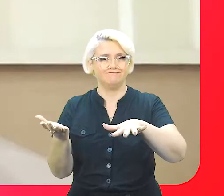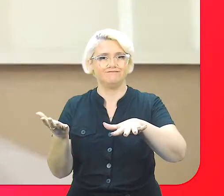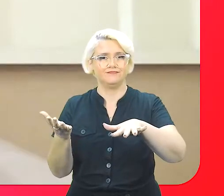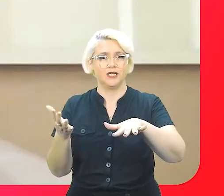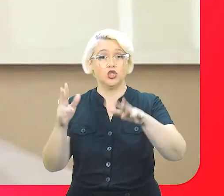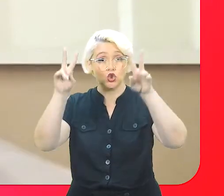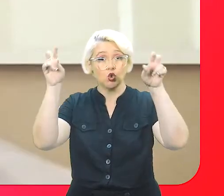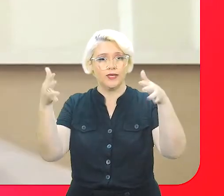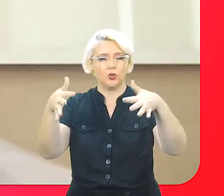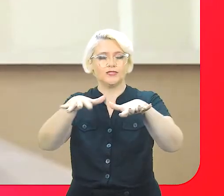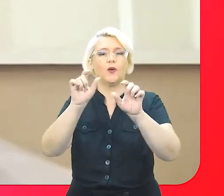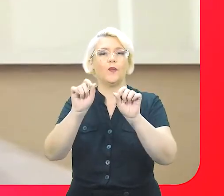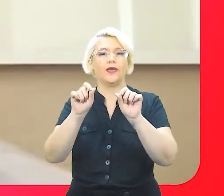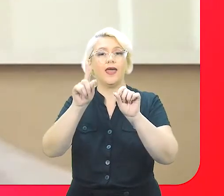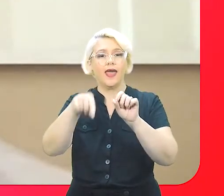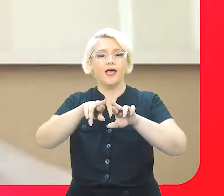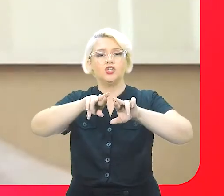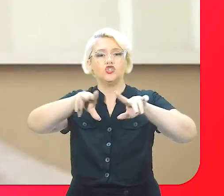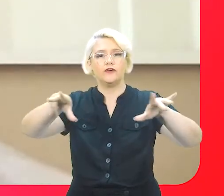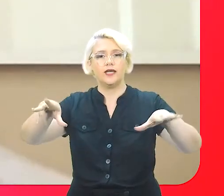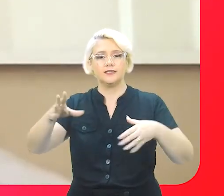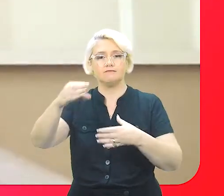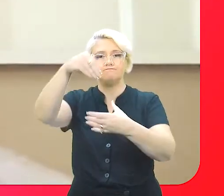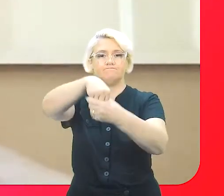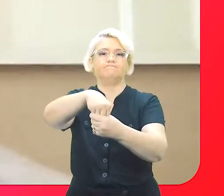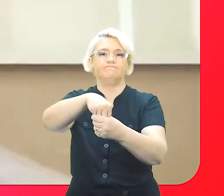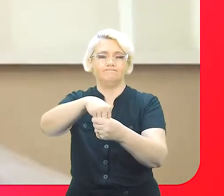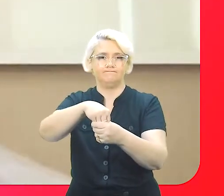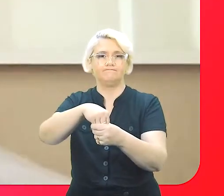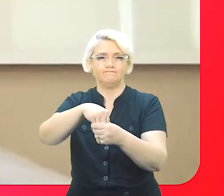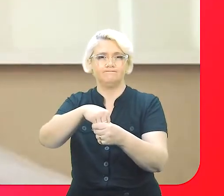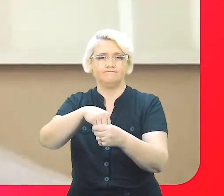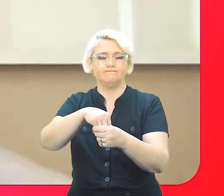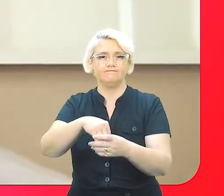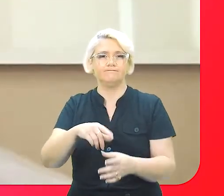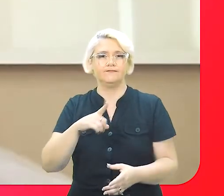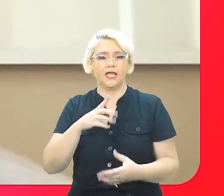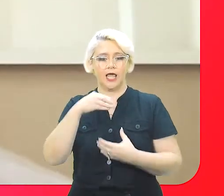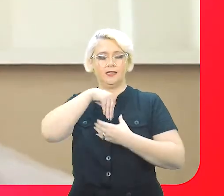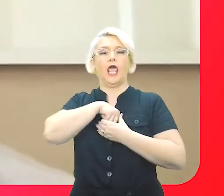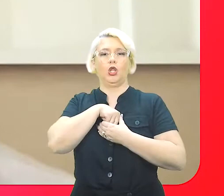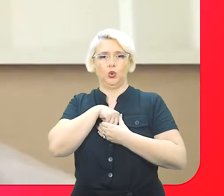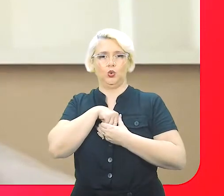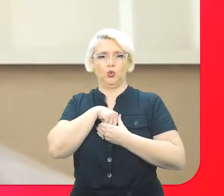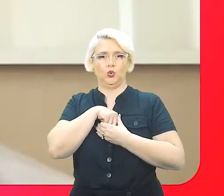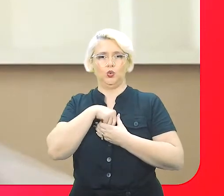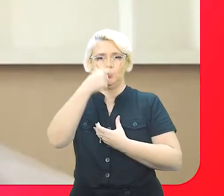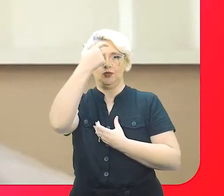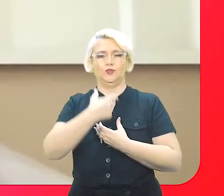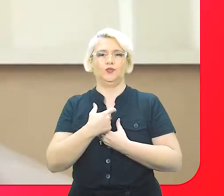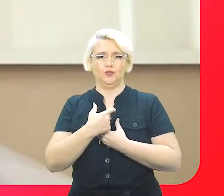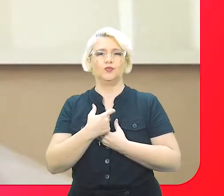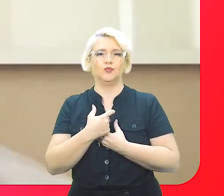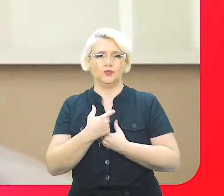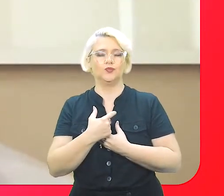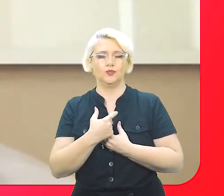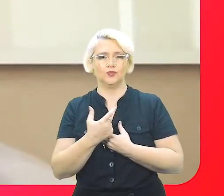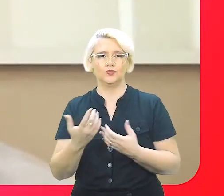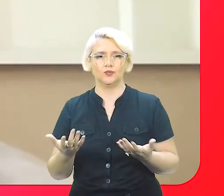diz respeito é a diferença em si, que é constituinte do ser. O ser como um